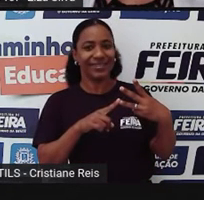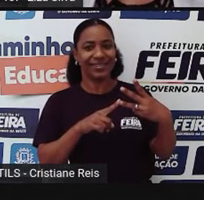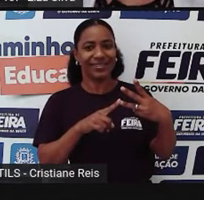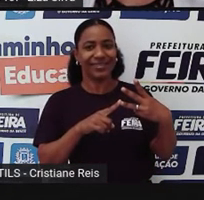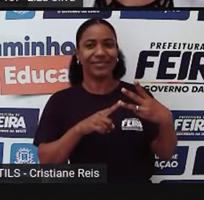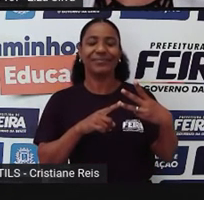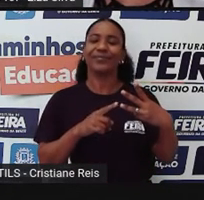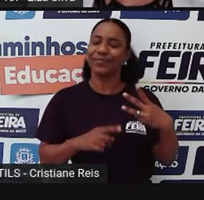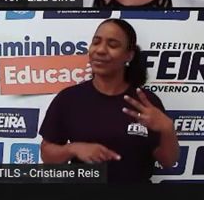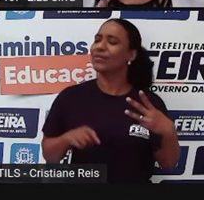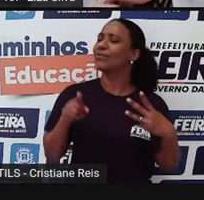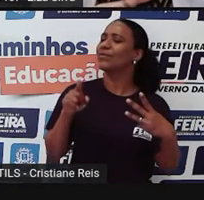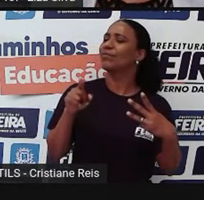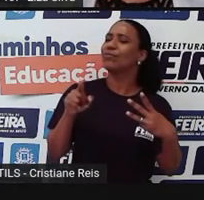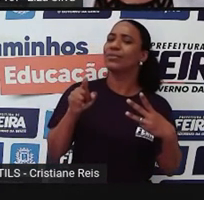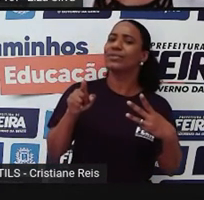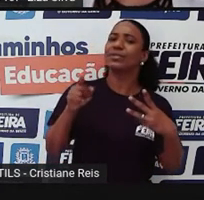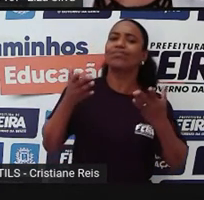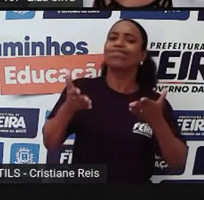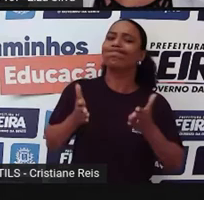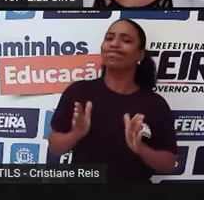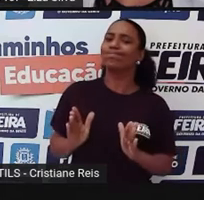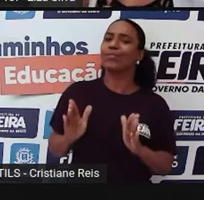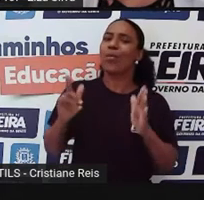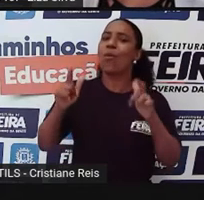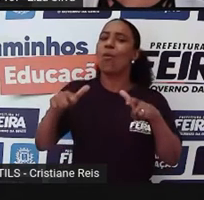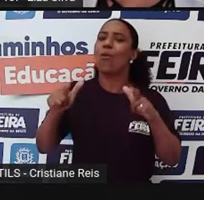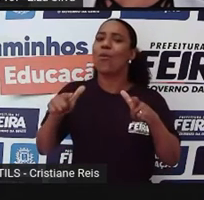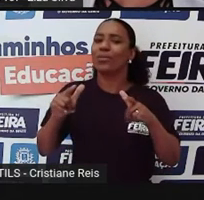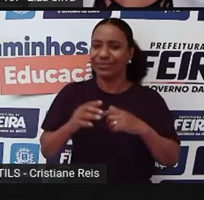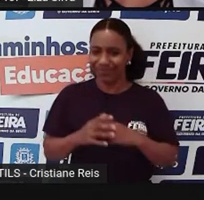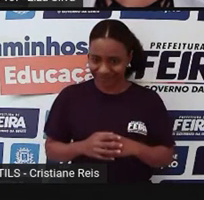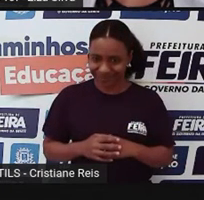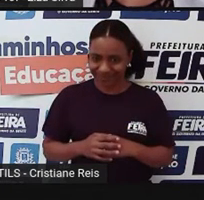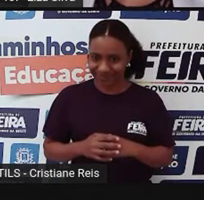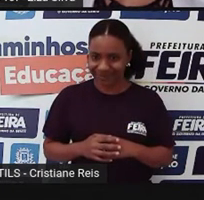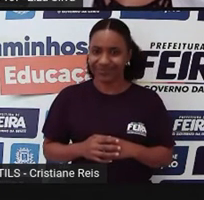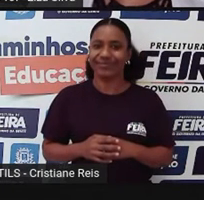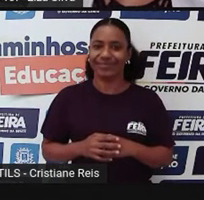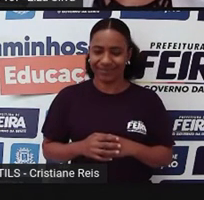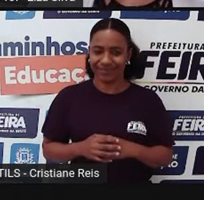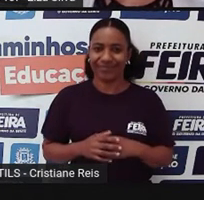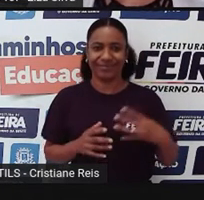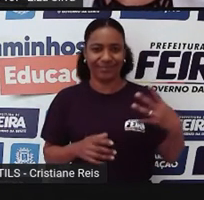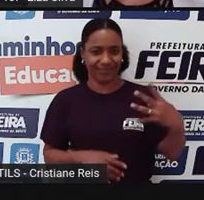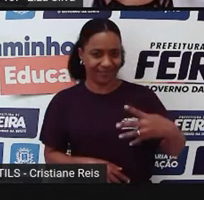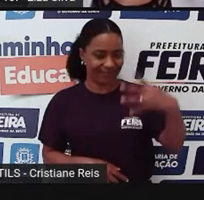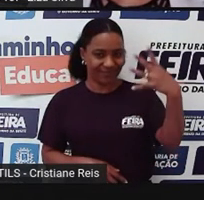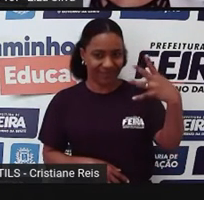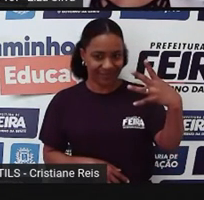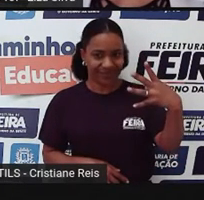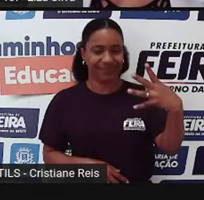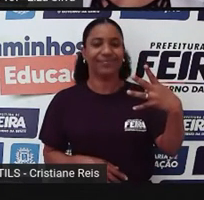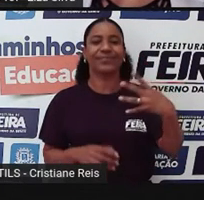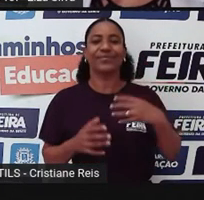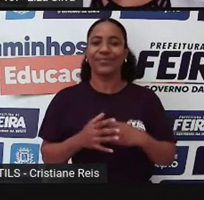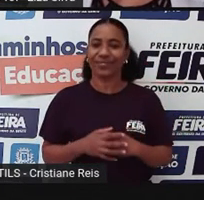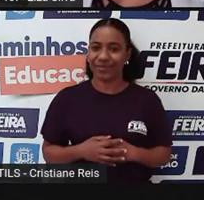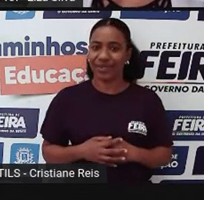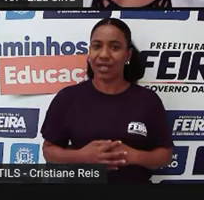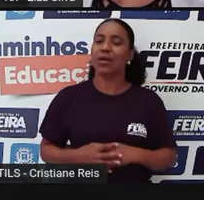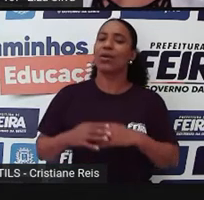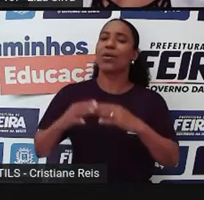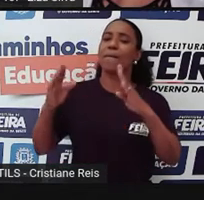o é de onde você é sua origem não for web leve